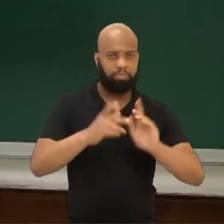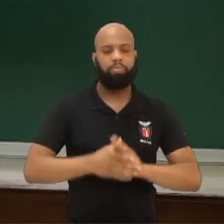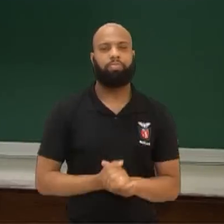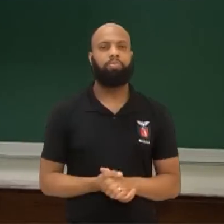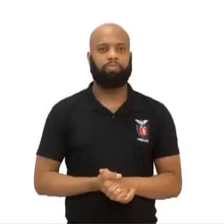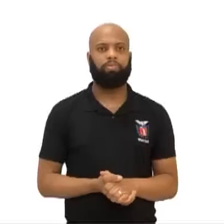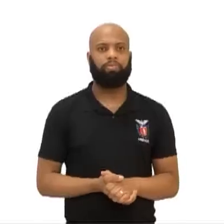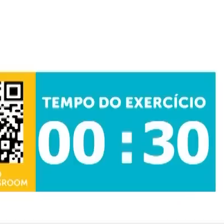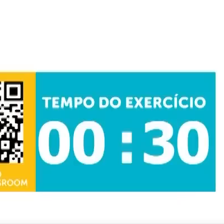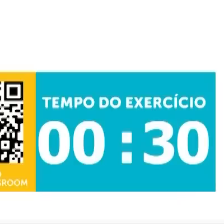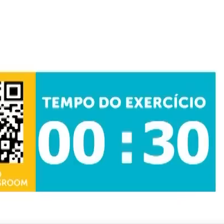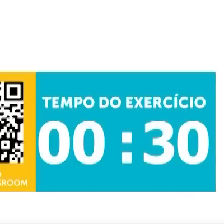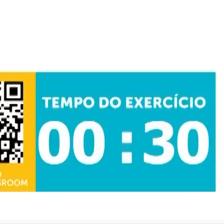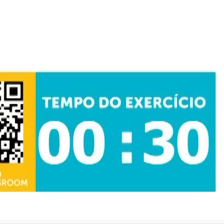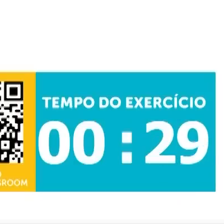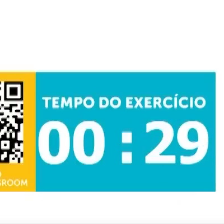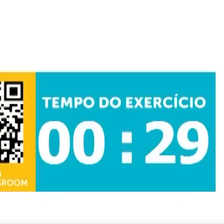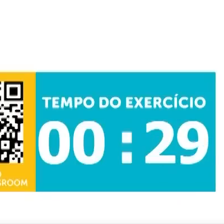gente?